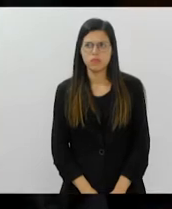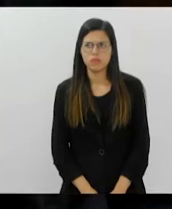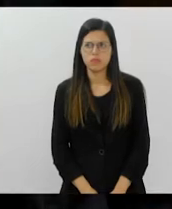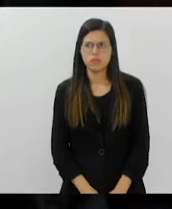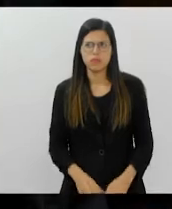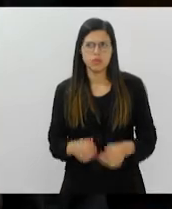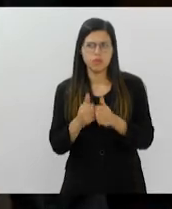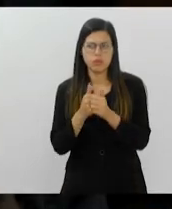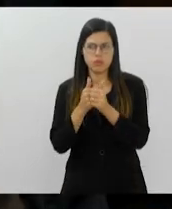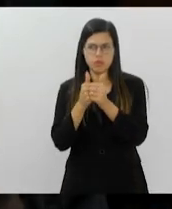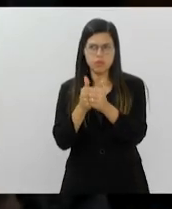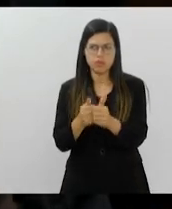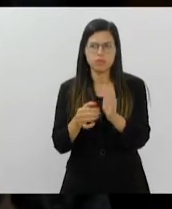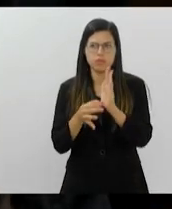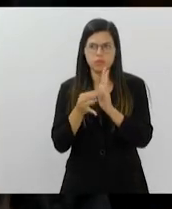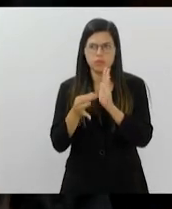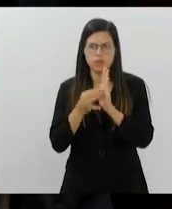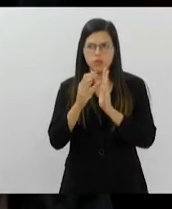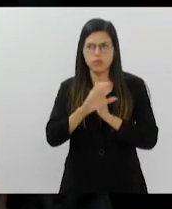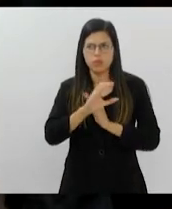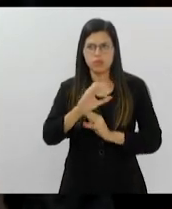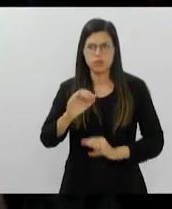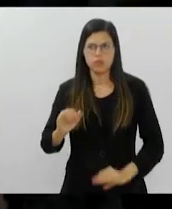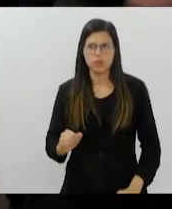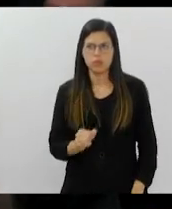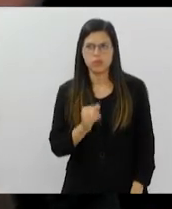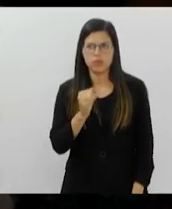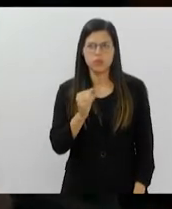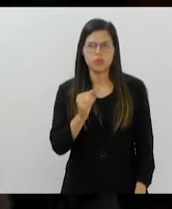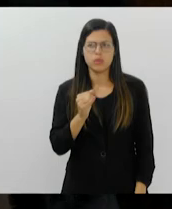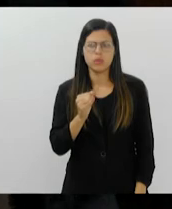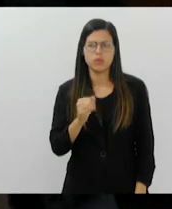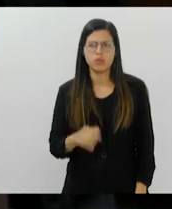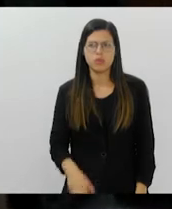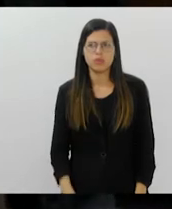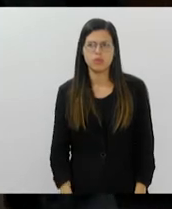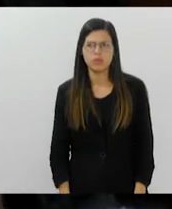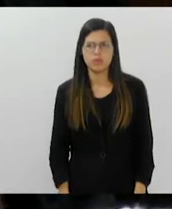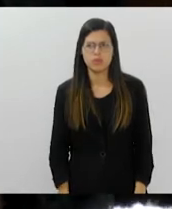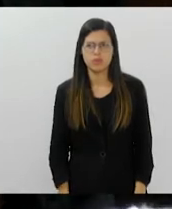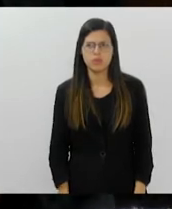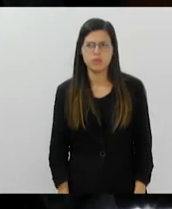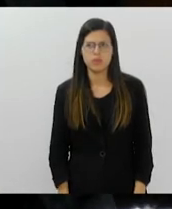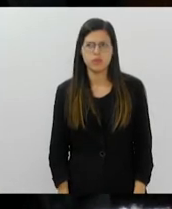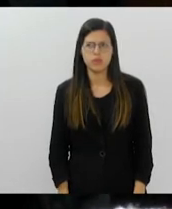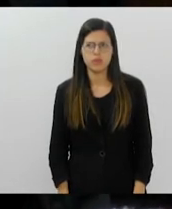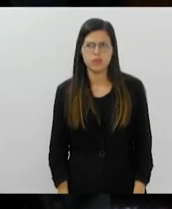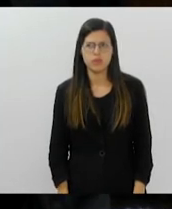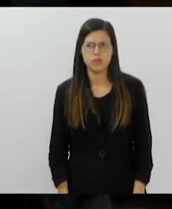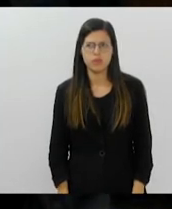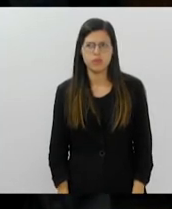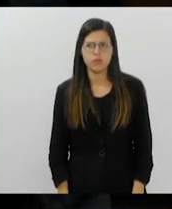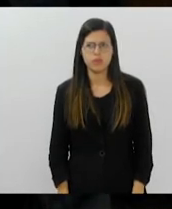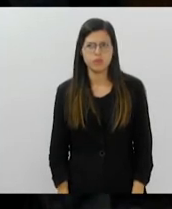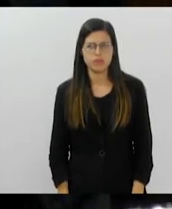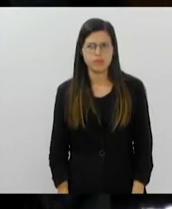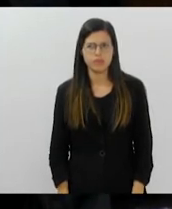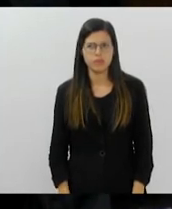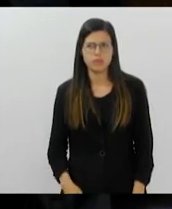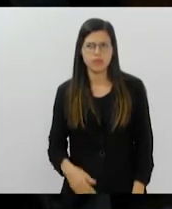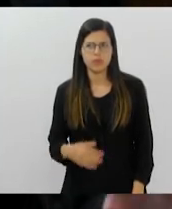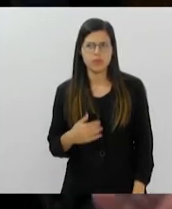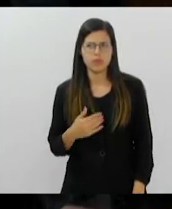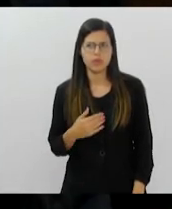Acompanhamos o parecer da CCJ, frisando que o deputado Rosenberg Reis gosta,